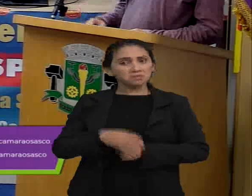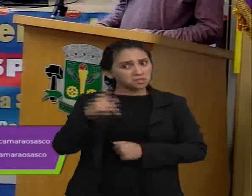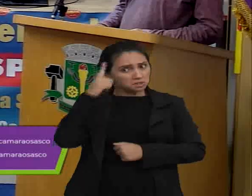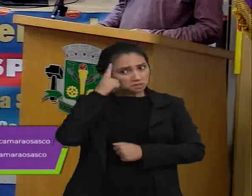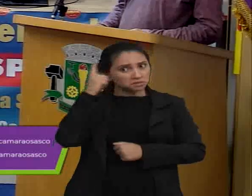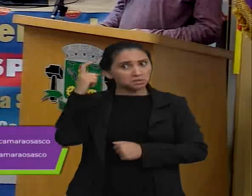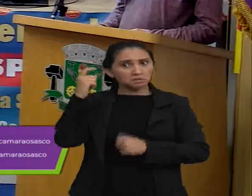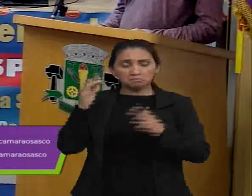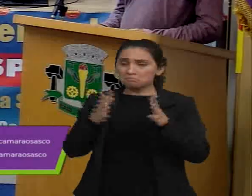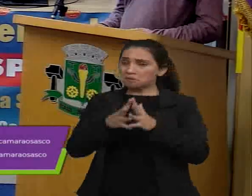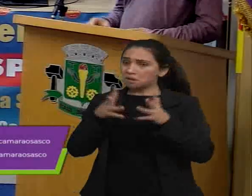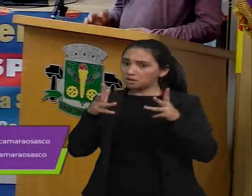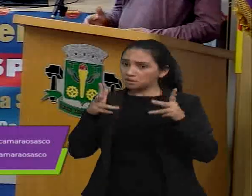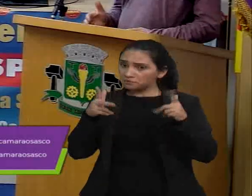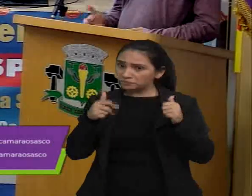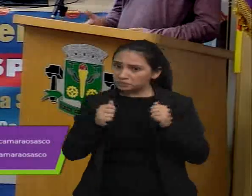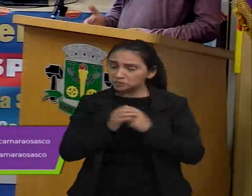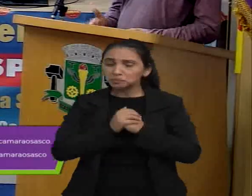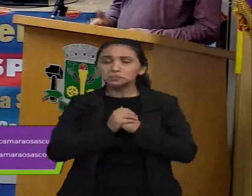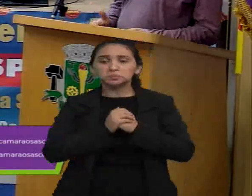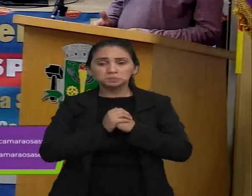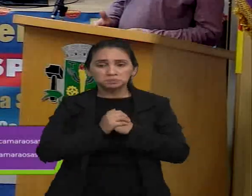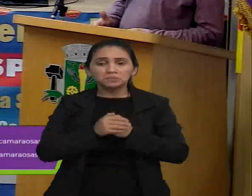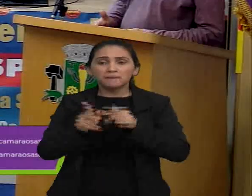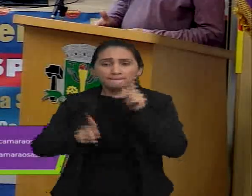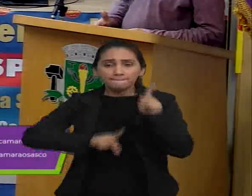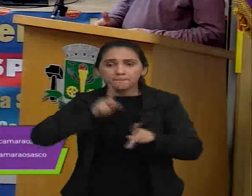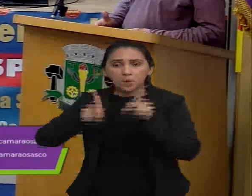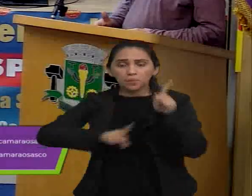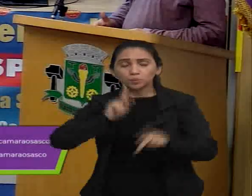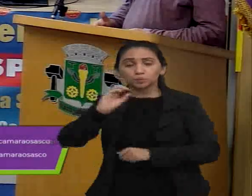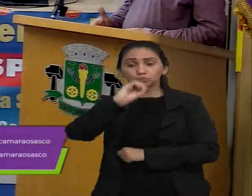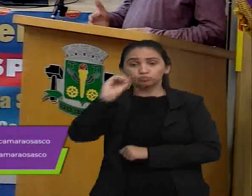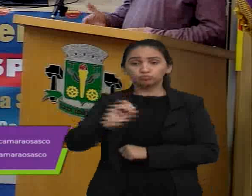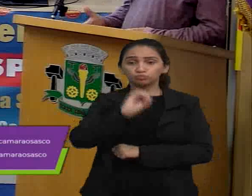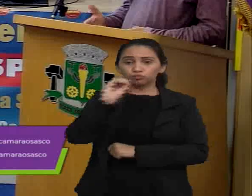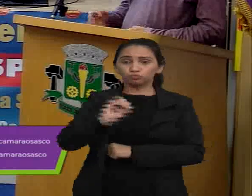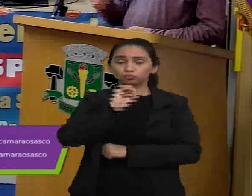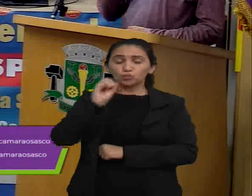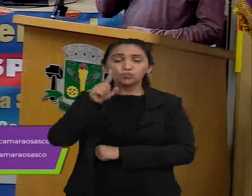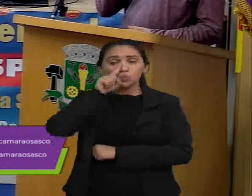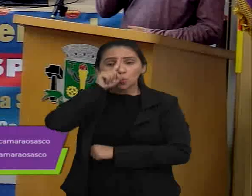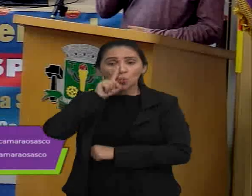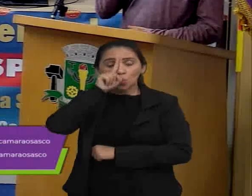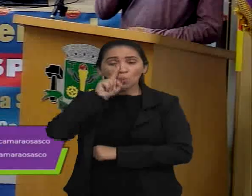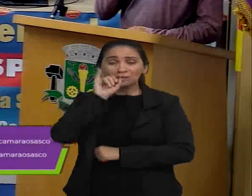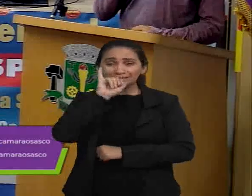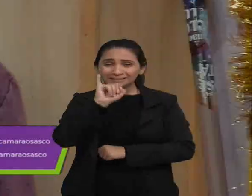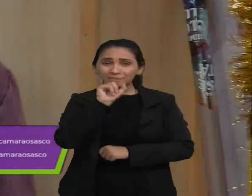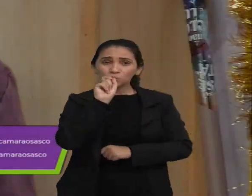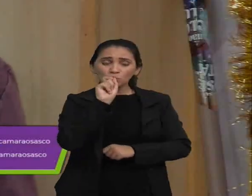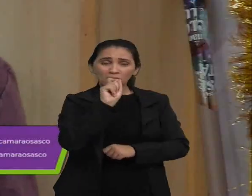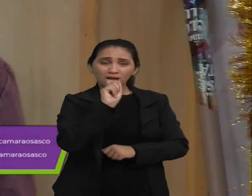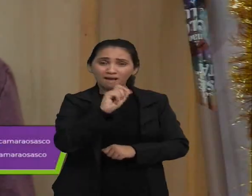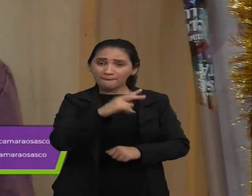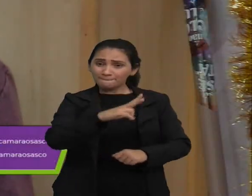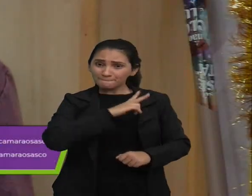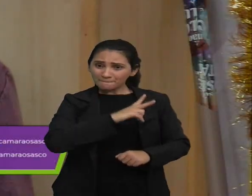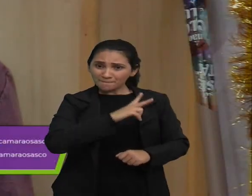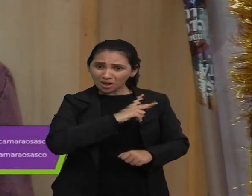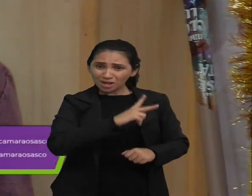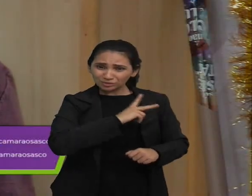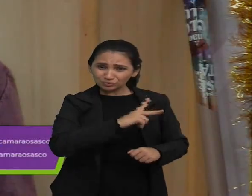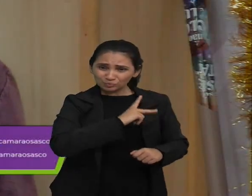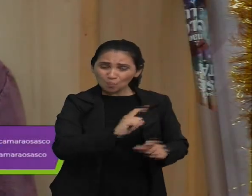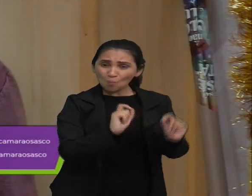iniciativa de colocar para a população de Osasco os riscos da privatização da